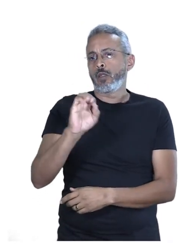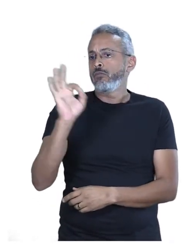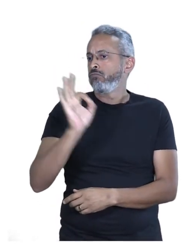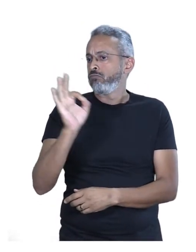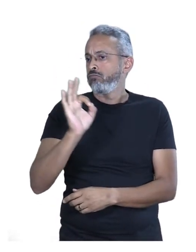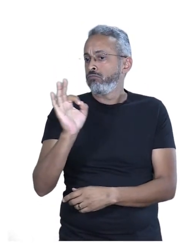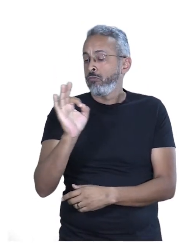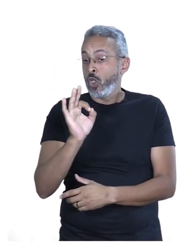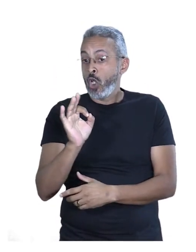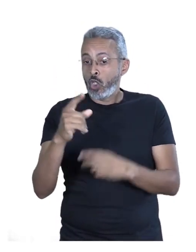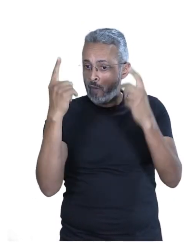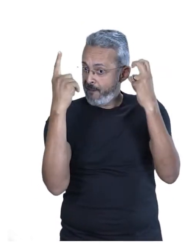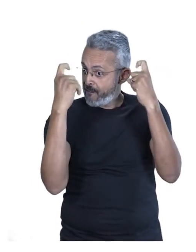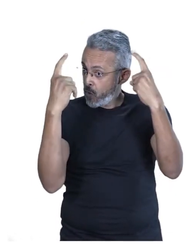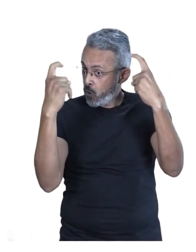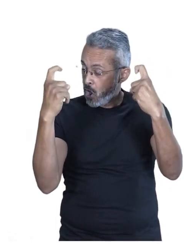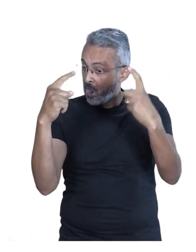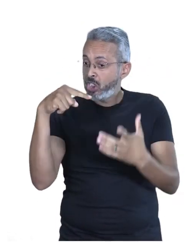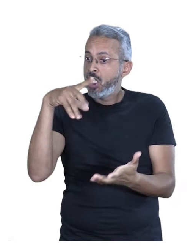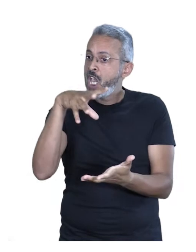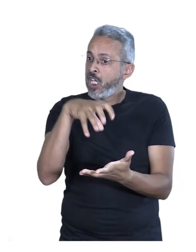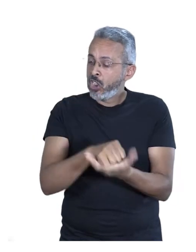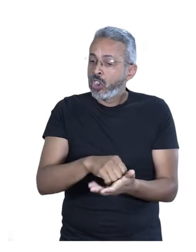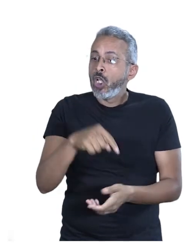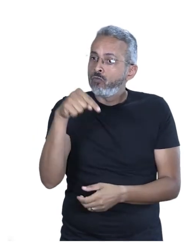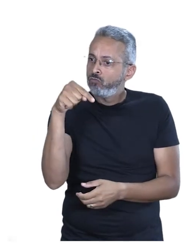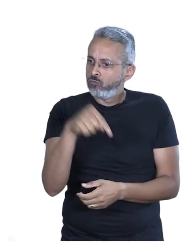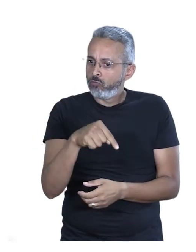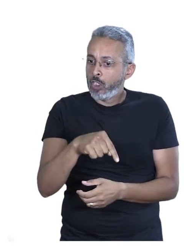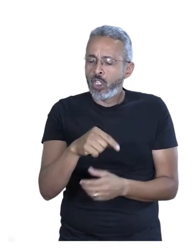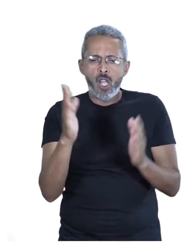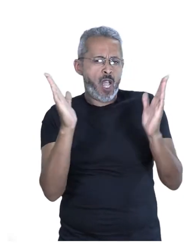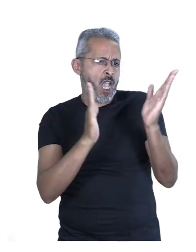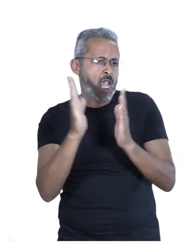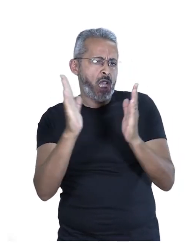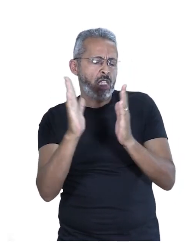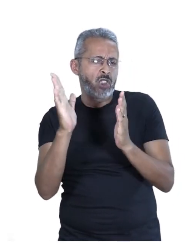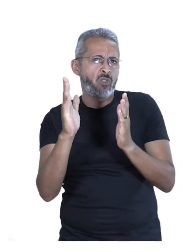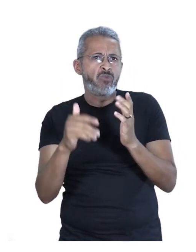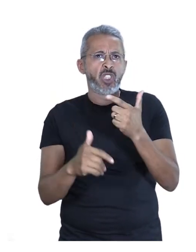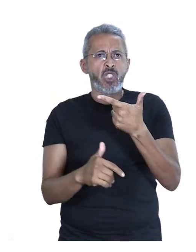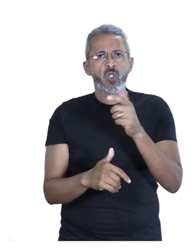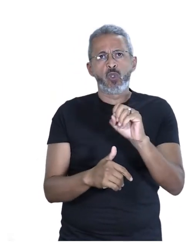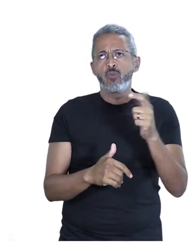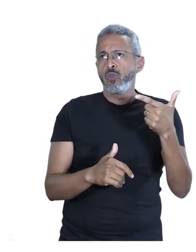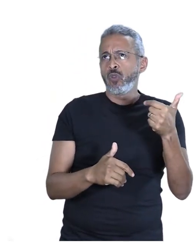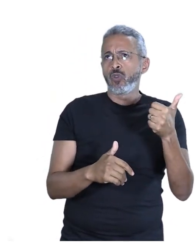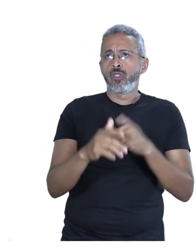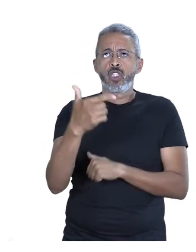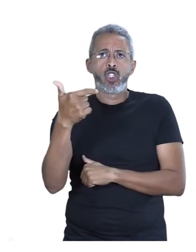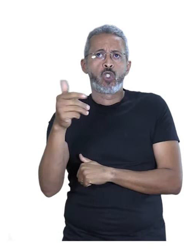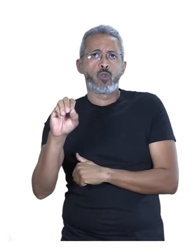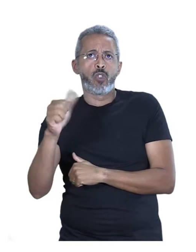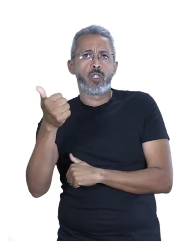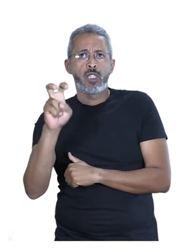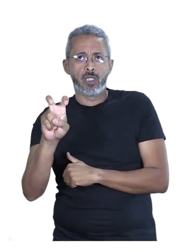70% de 1.014 casos de ofensas, abusos e atos violentos registrados no Estado entre 2012